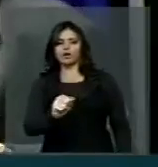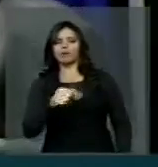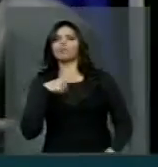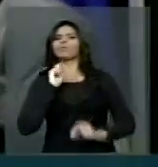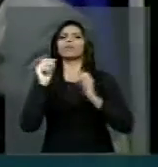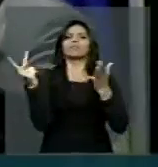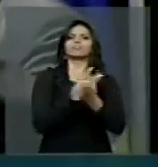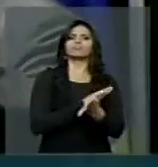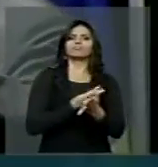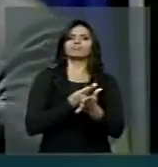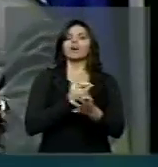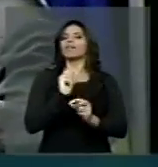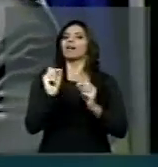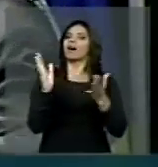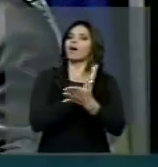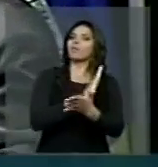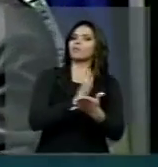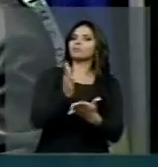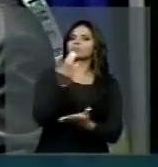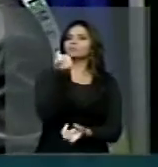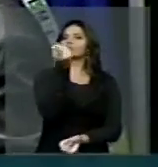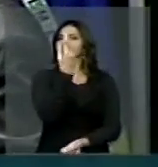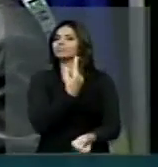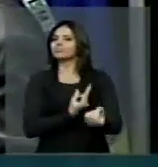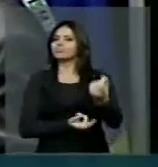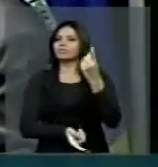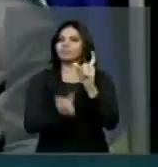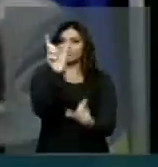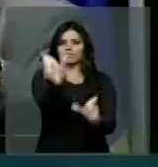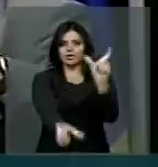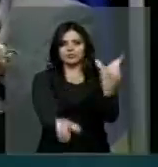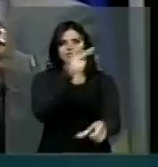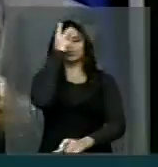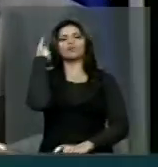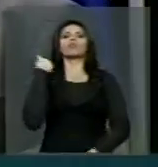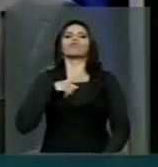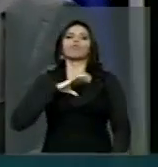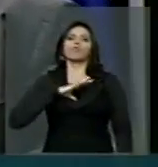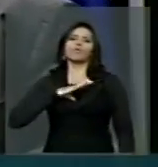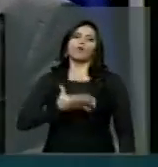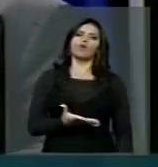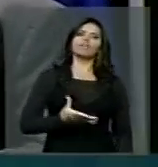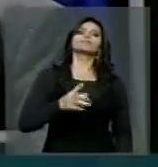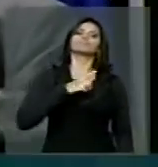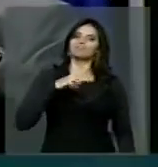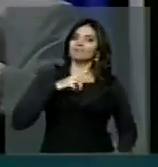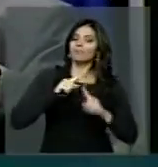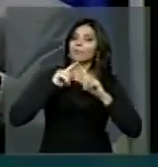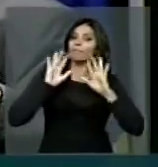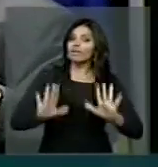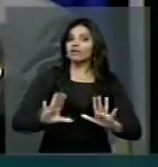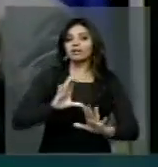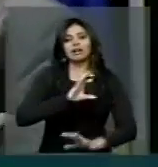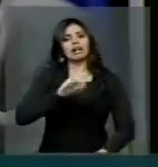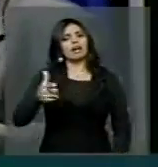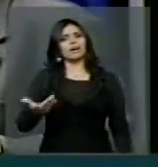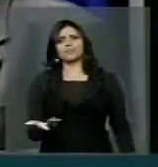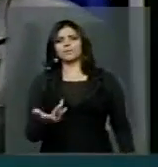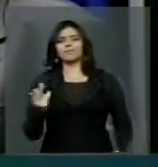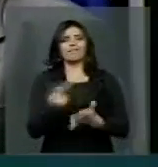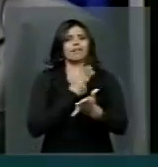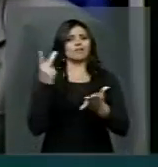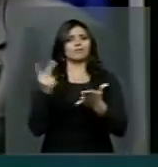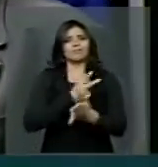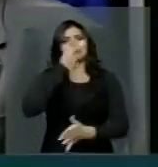de alguns grandes brasileiros, corajosos brasileiros, mas que evidentemente,